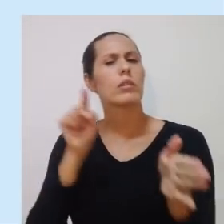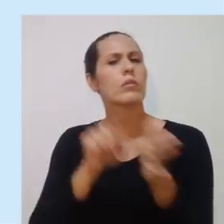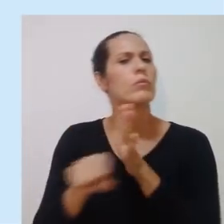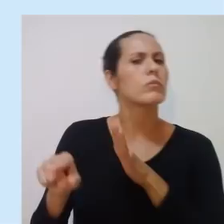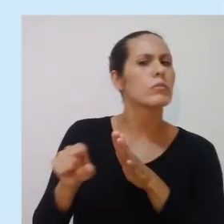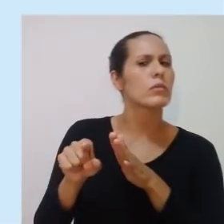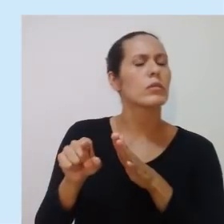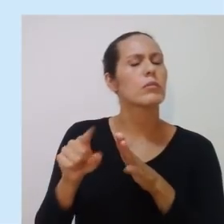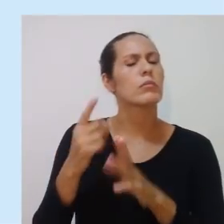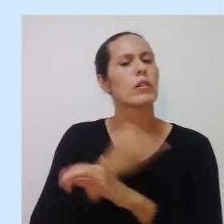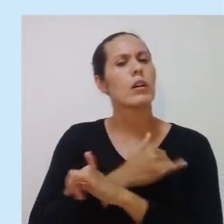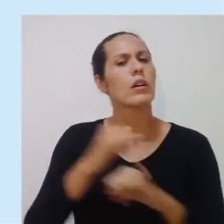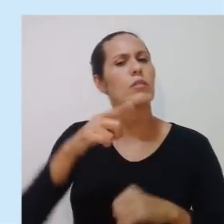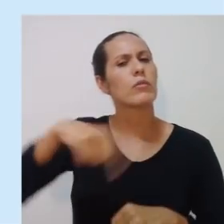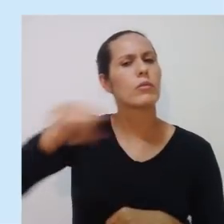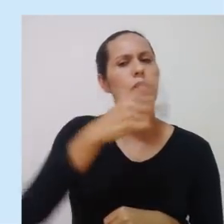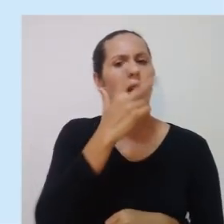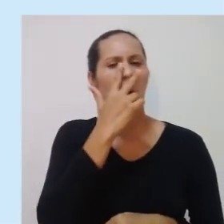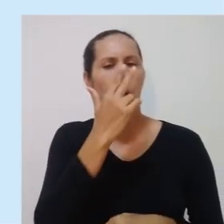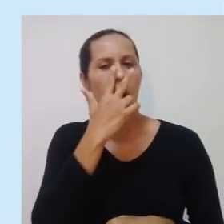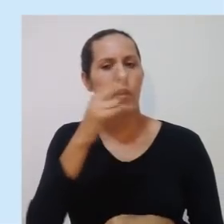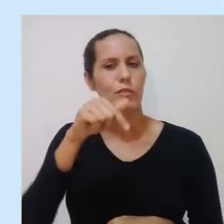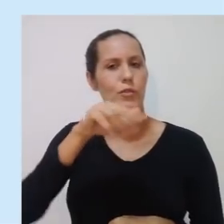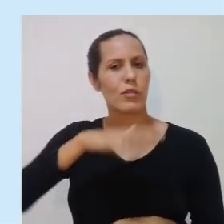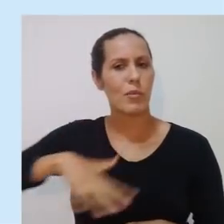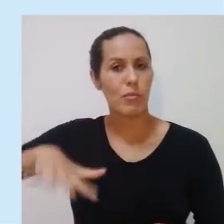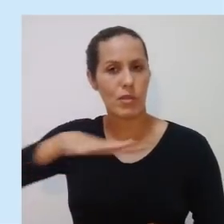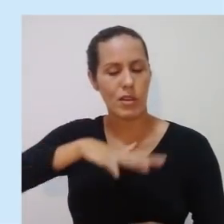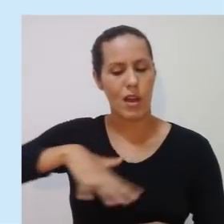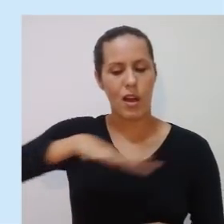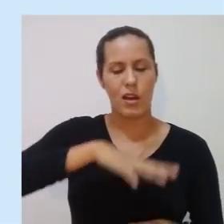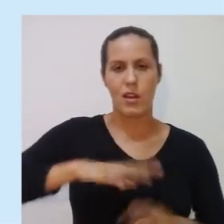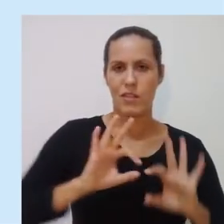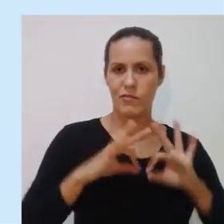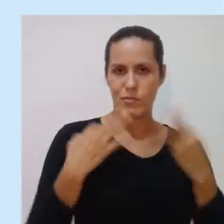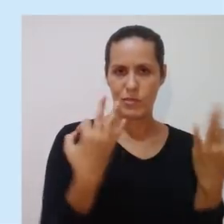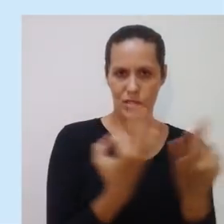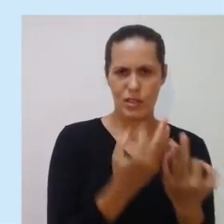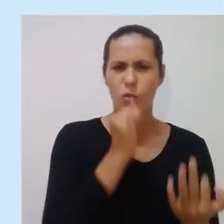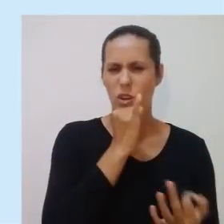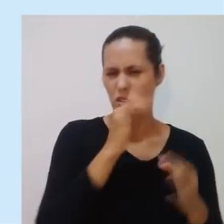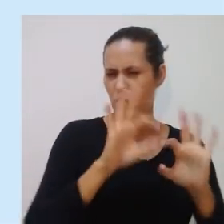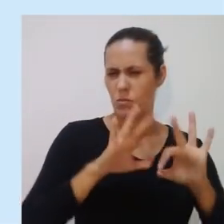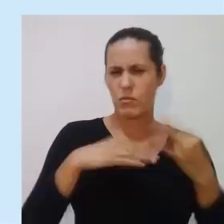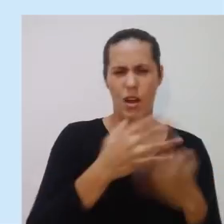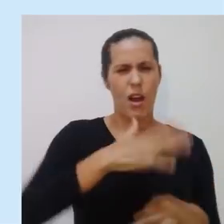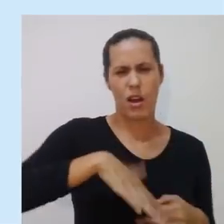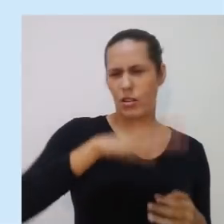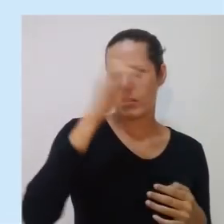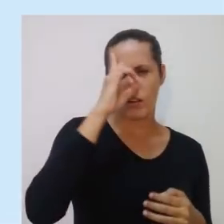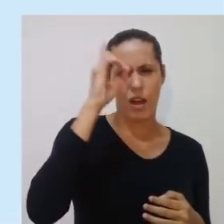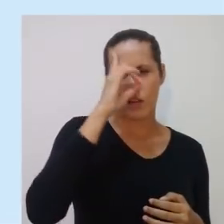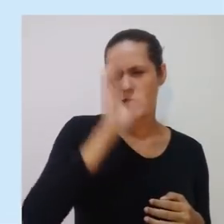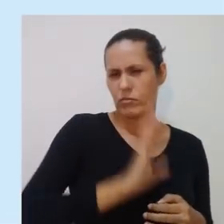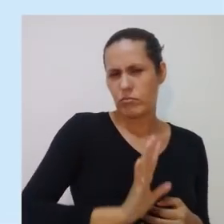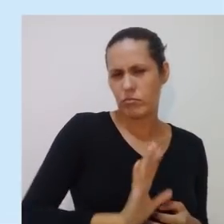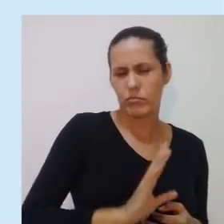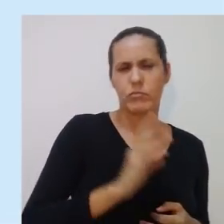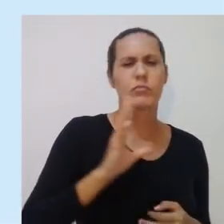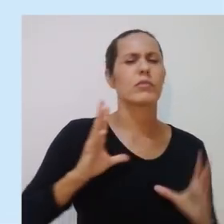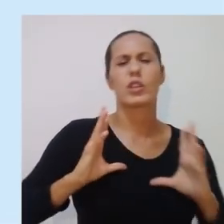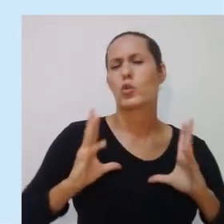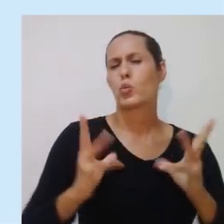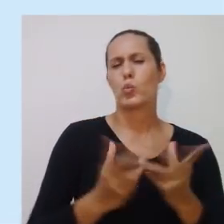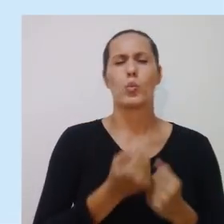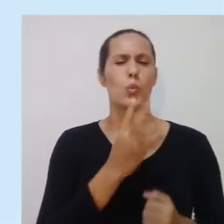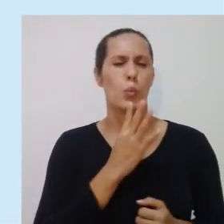questão para levantar para vocês aí, que eu já saio do ambiente familiar. Eu falei de um exemplo bem de casa, um exemplo